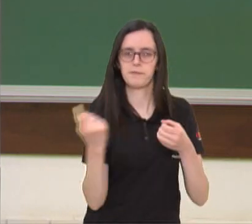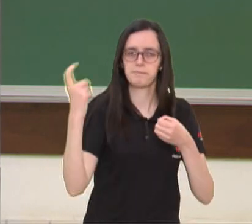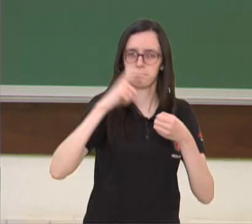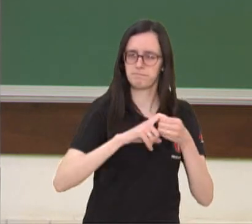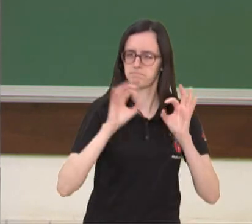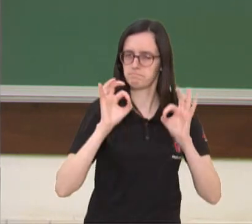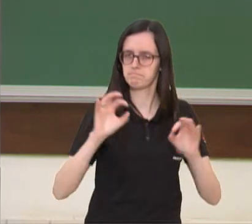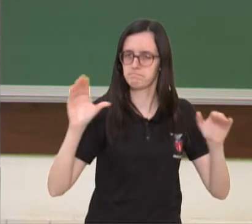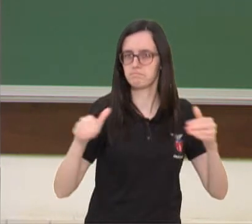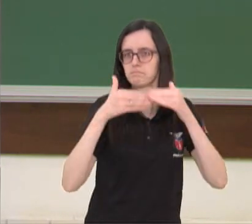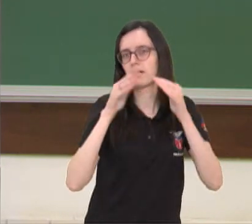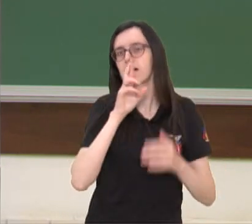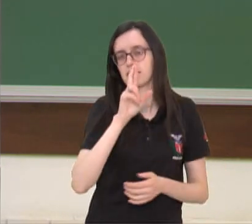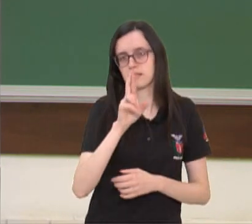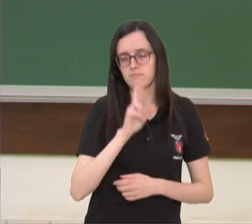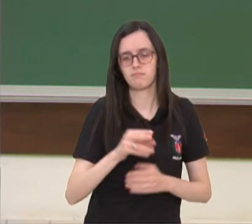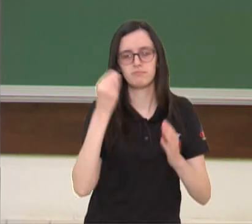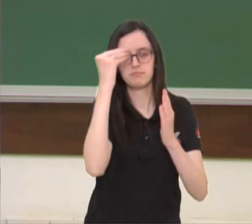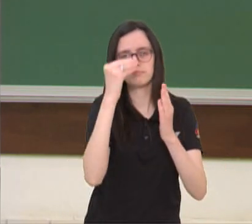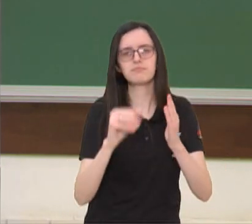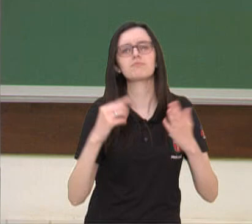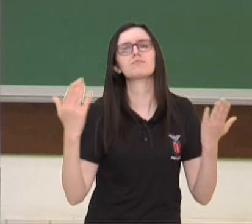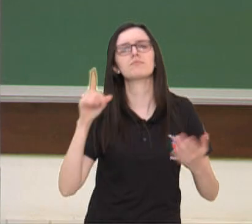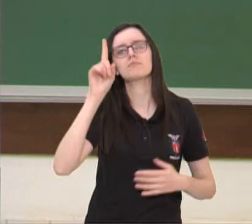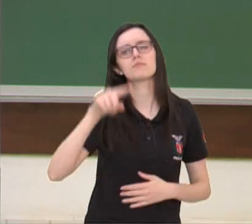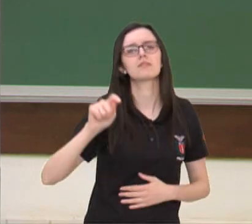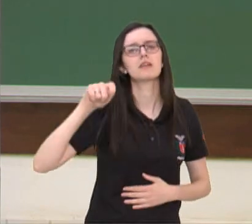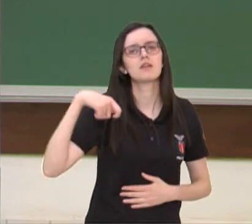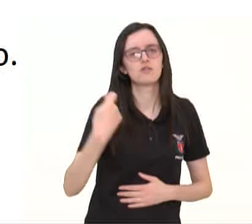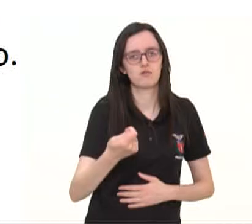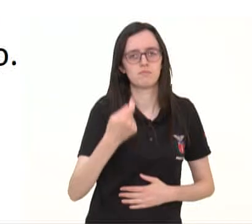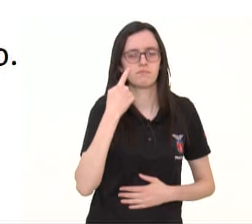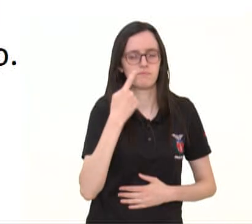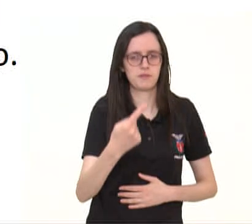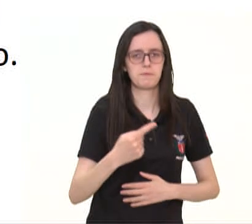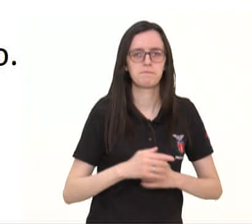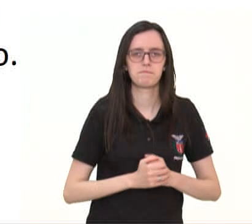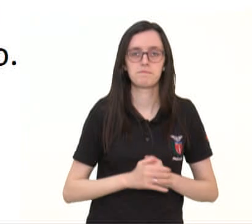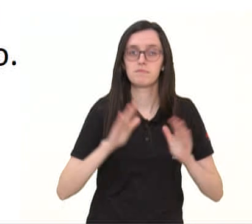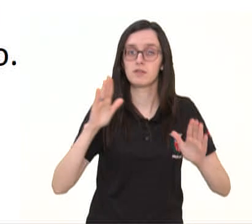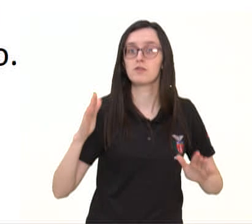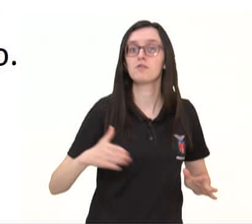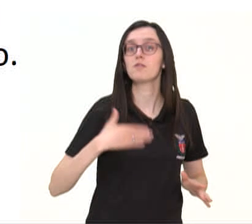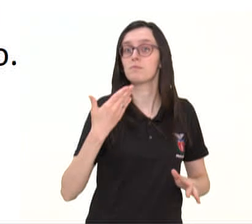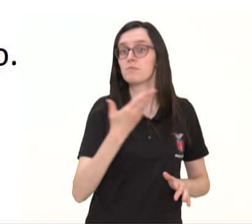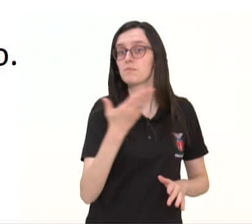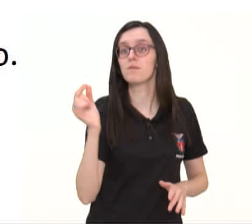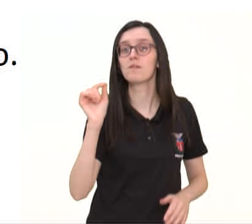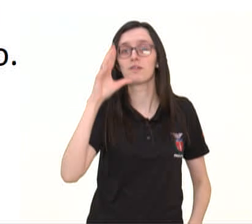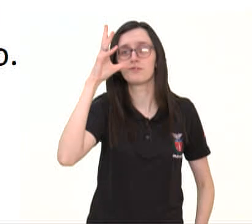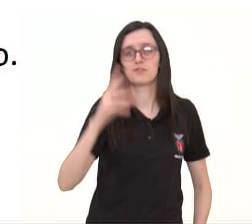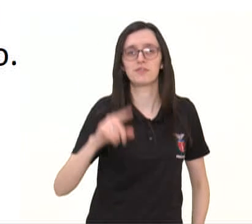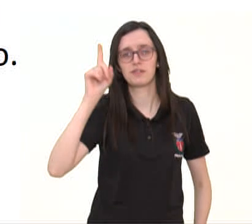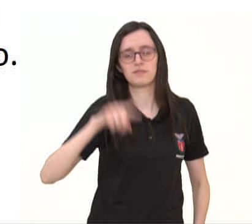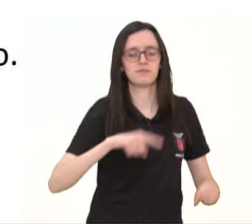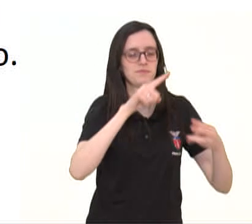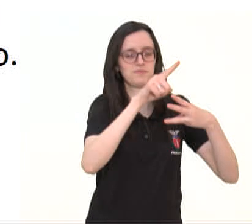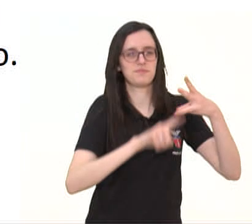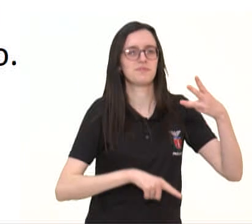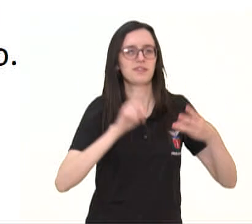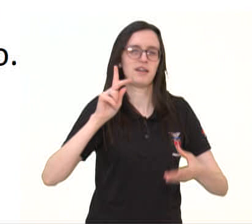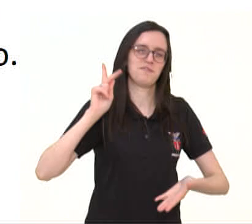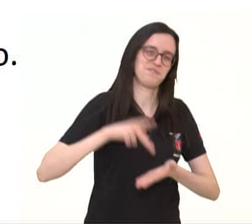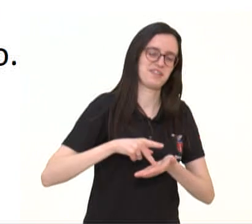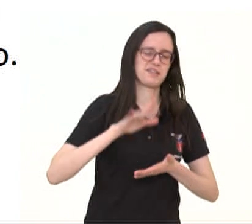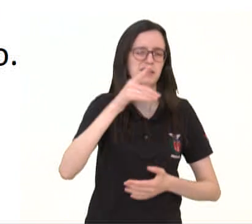resolução, colocando já as questões. E, para a surpresa de vocês, todas são verdadeiras. Vamos